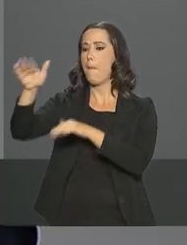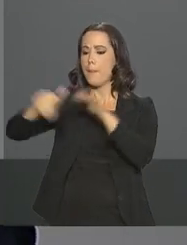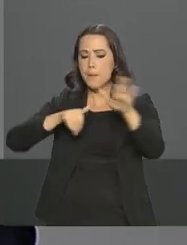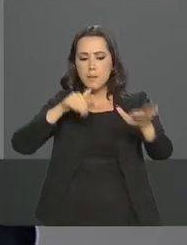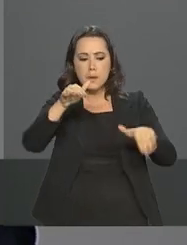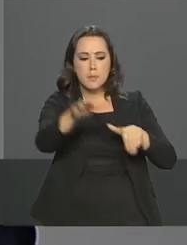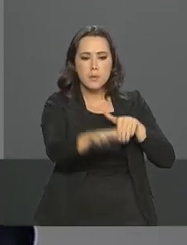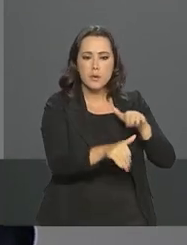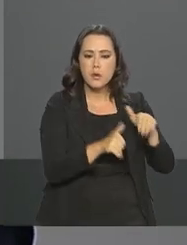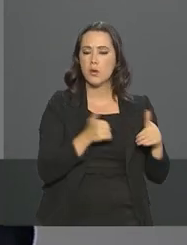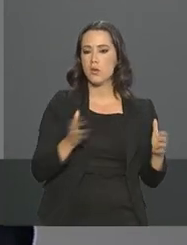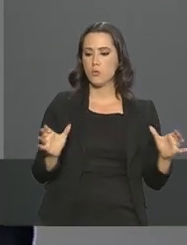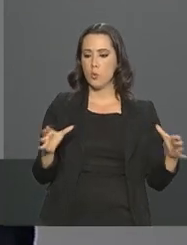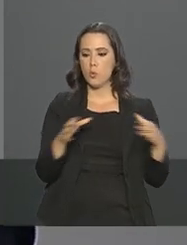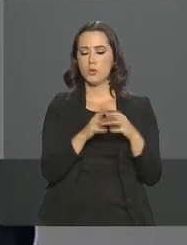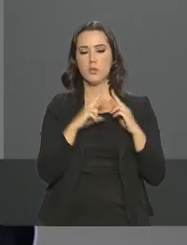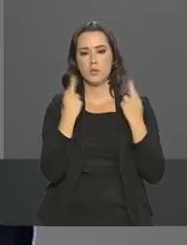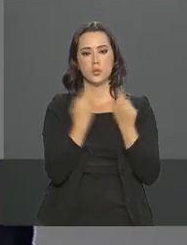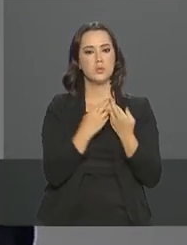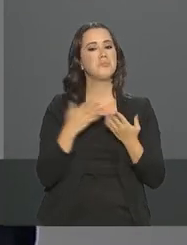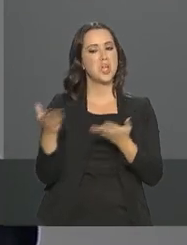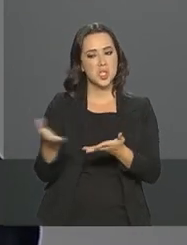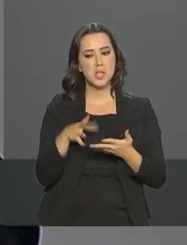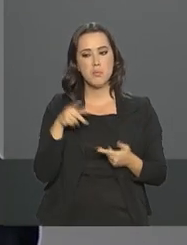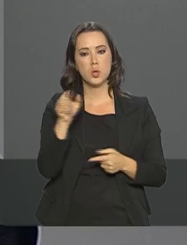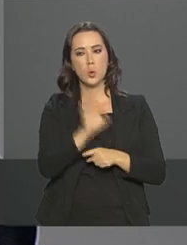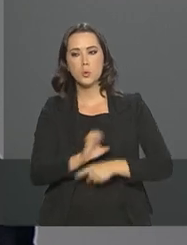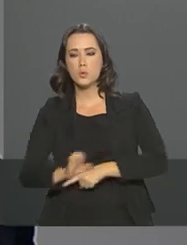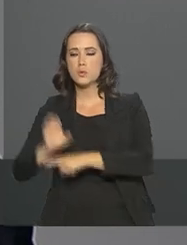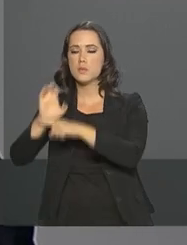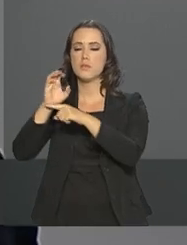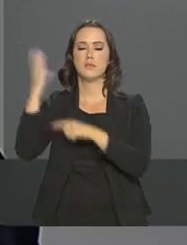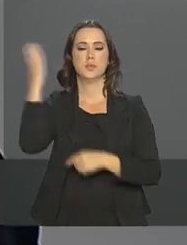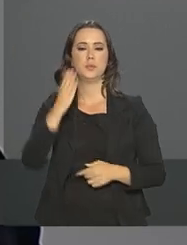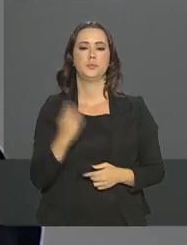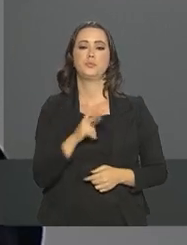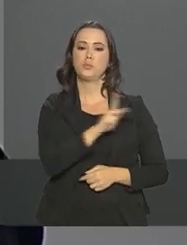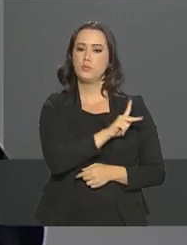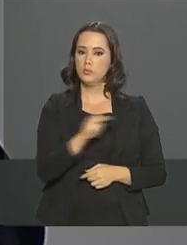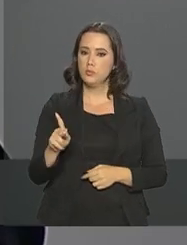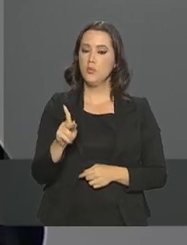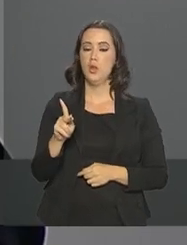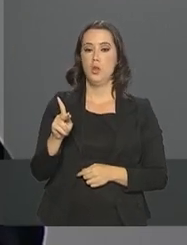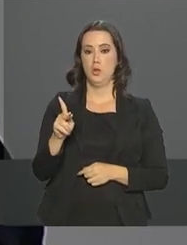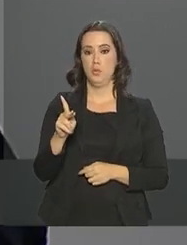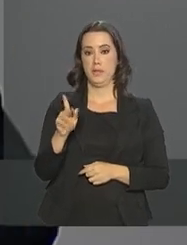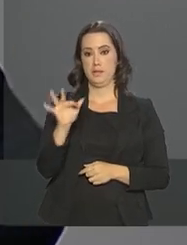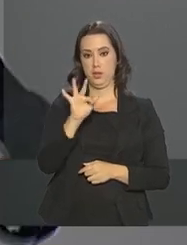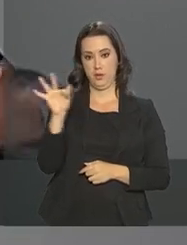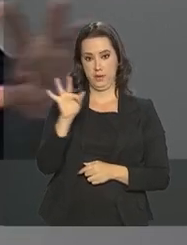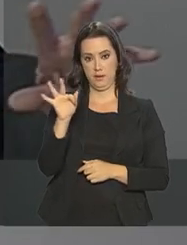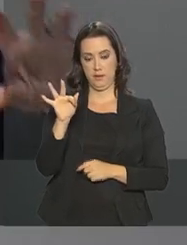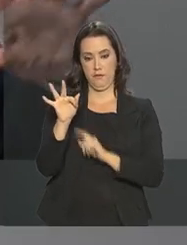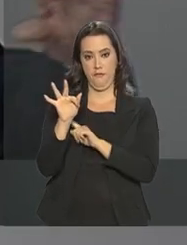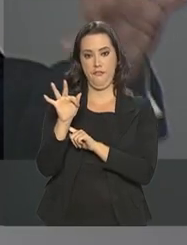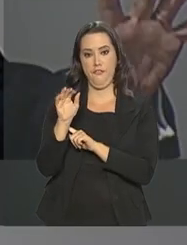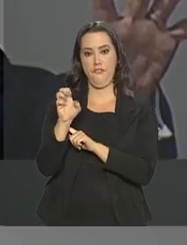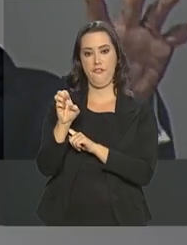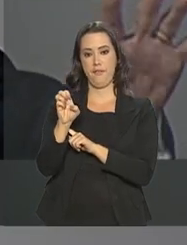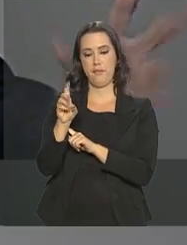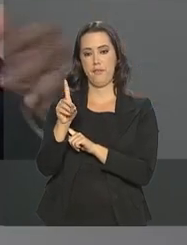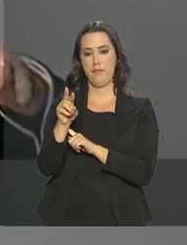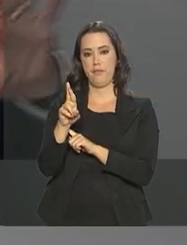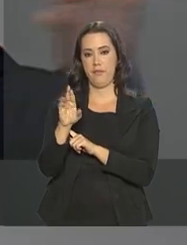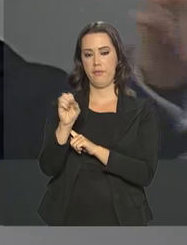eu recebi todos os estados brasileiros ea o presidente da federação não é acompanhado 6178